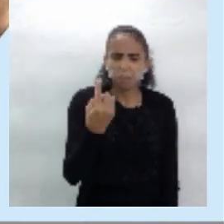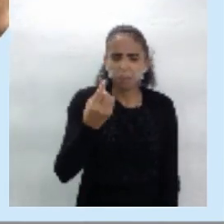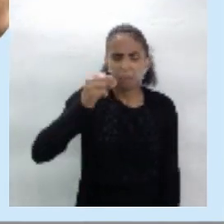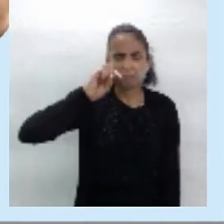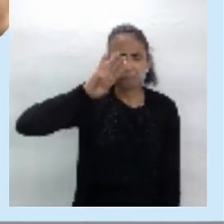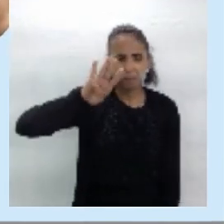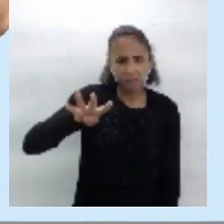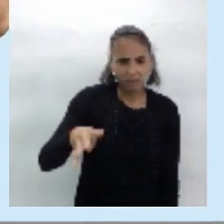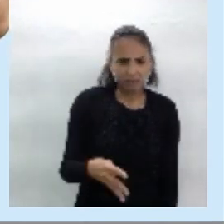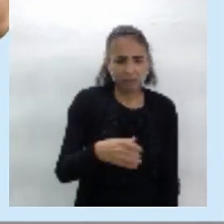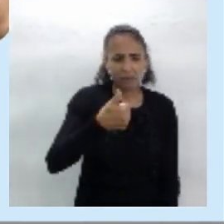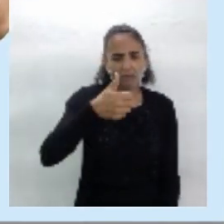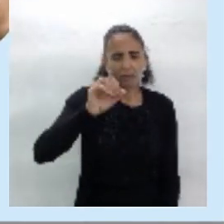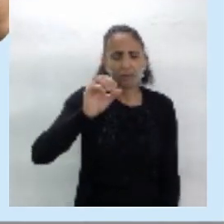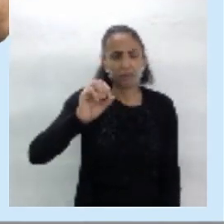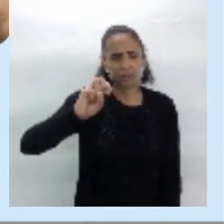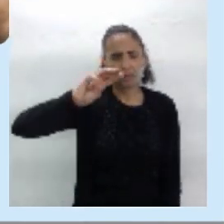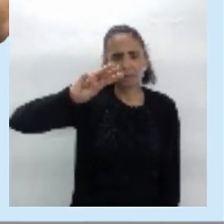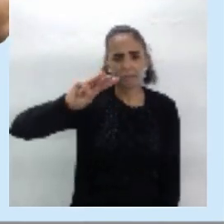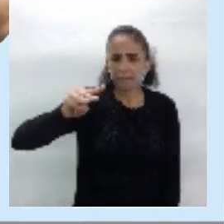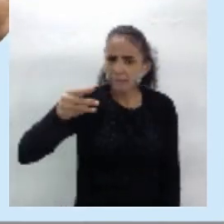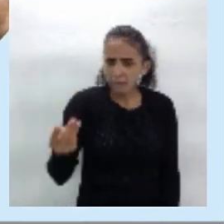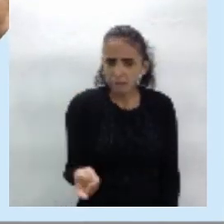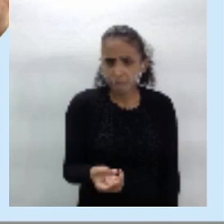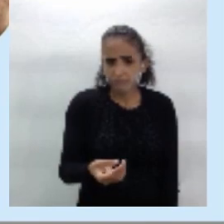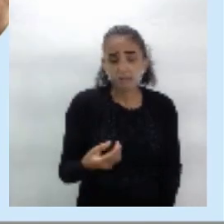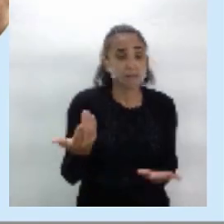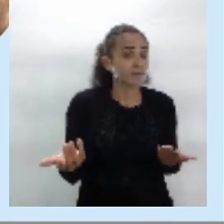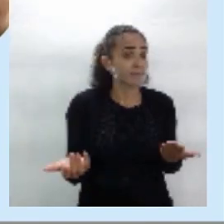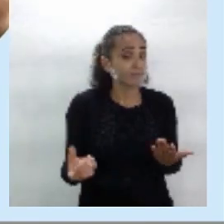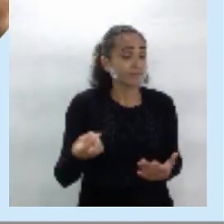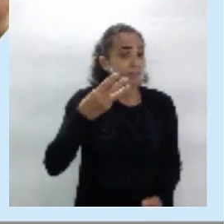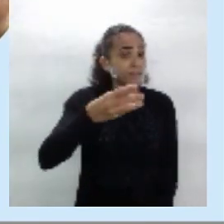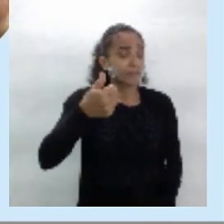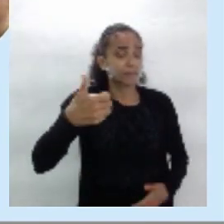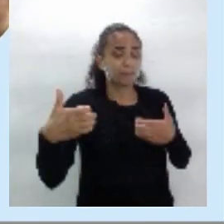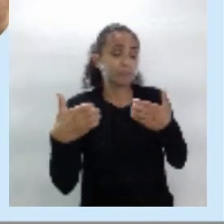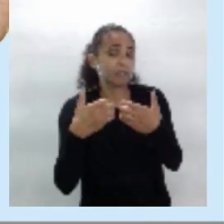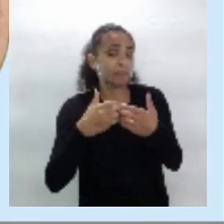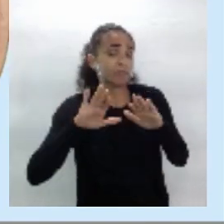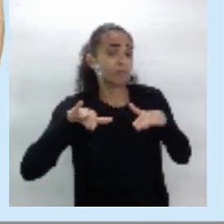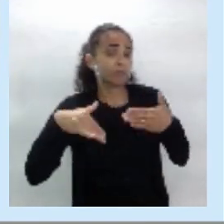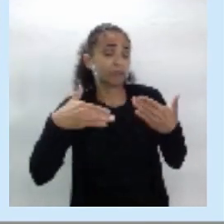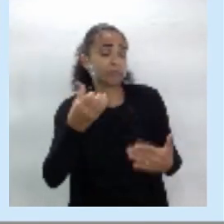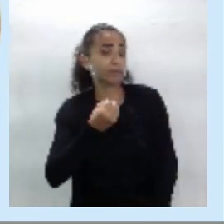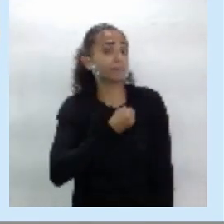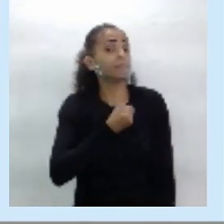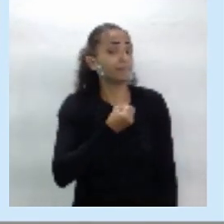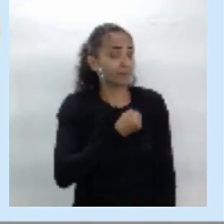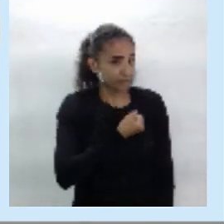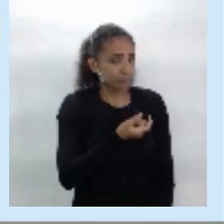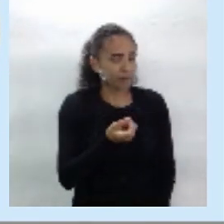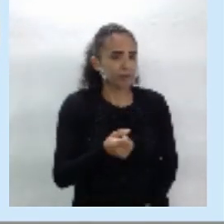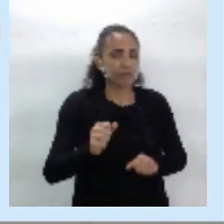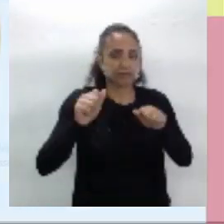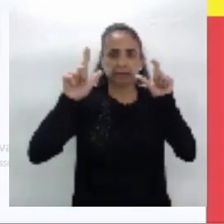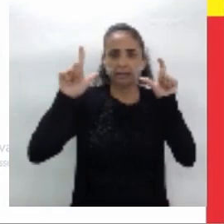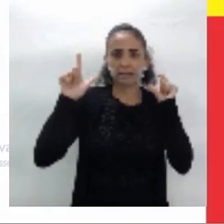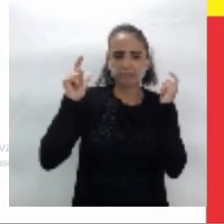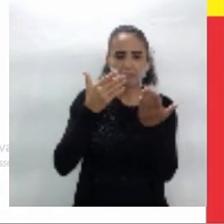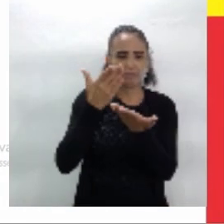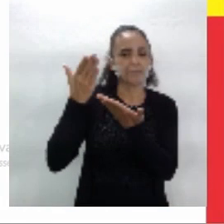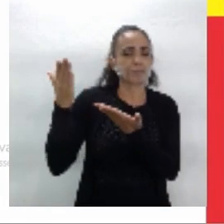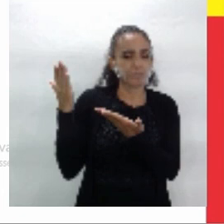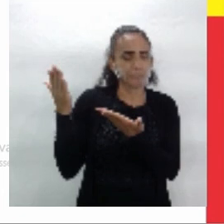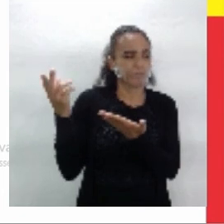milhões, 100 milhões. Então, 31 milhões, tá mais perto de quem? Veja aí, na tela de vocês. O